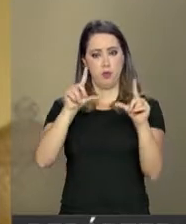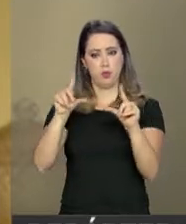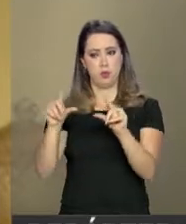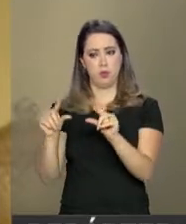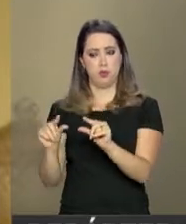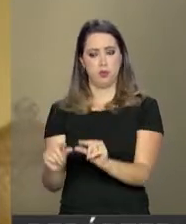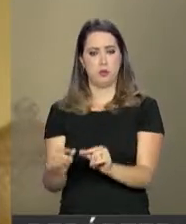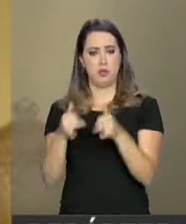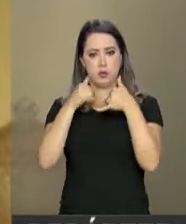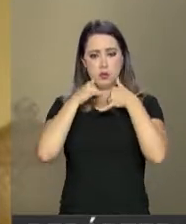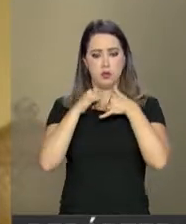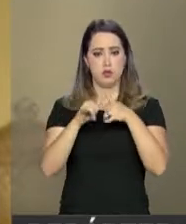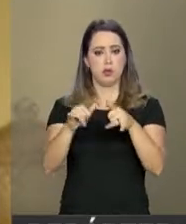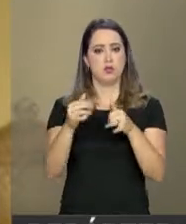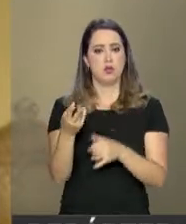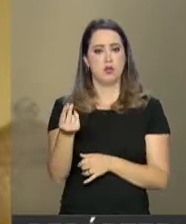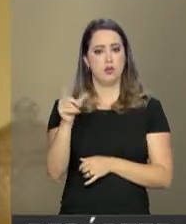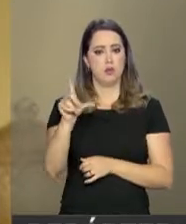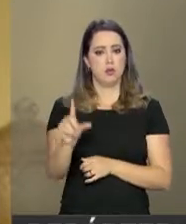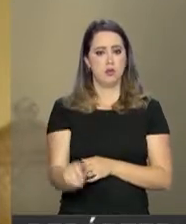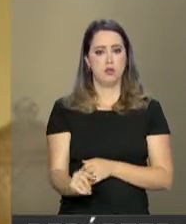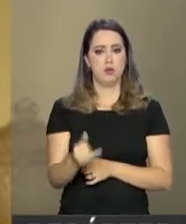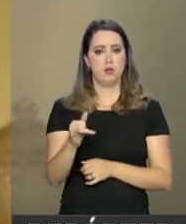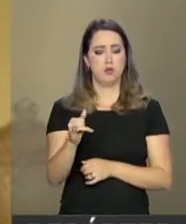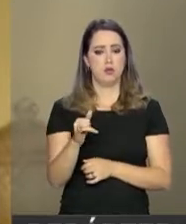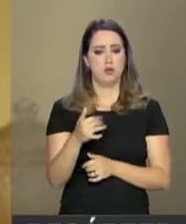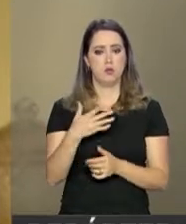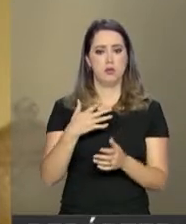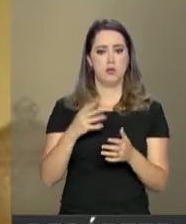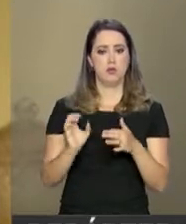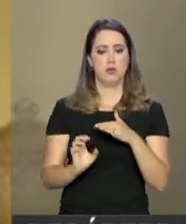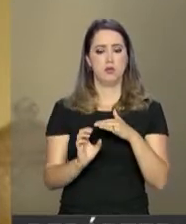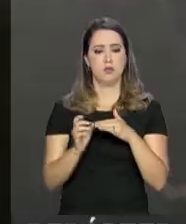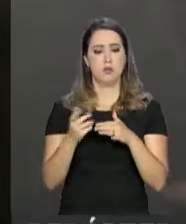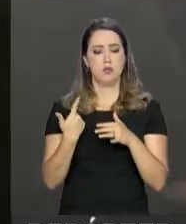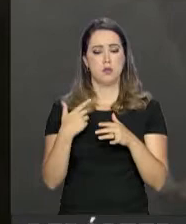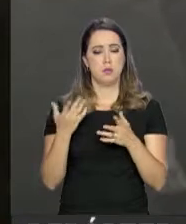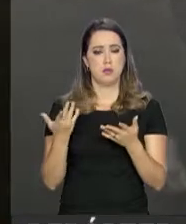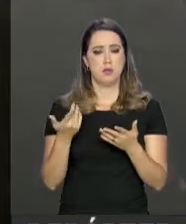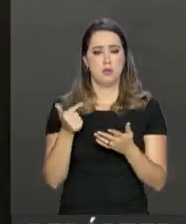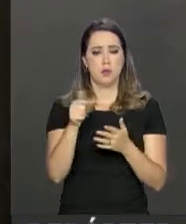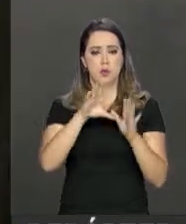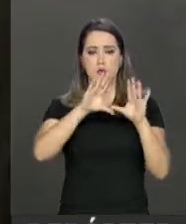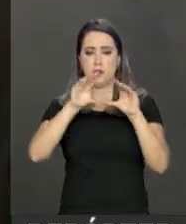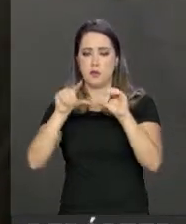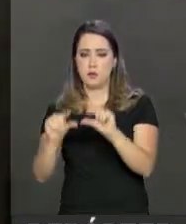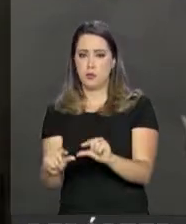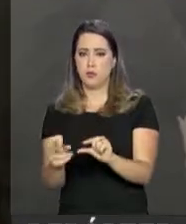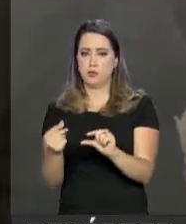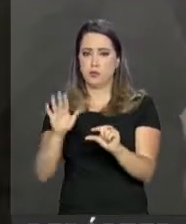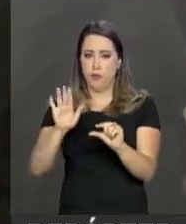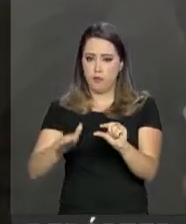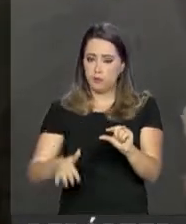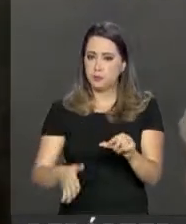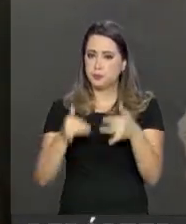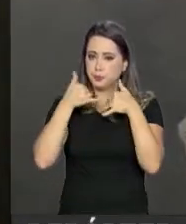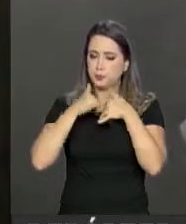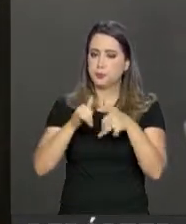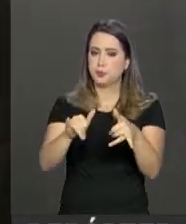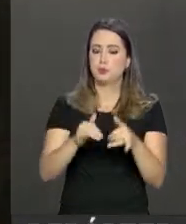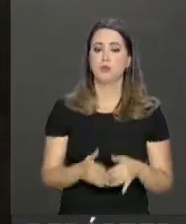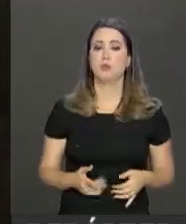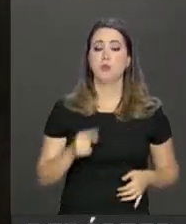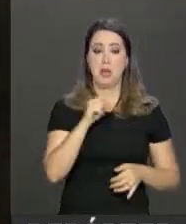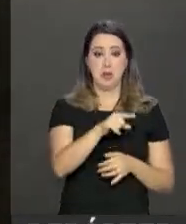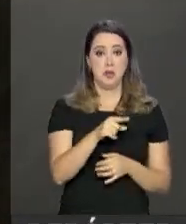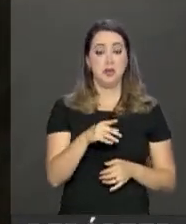de energia mais barato se não tivesse a competição, se não tivesse o deságio. A disputa entre os investidores foi acirrada aqui na